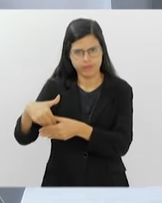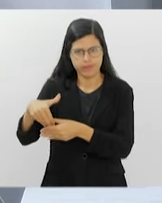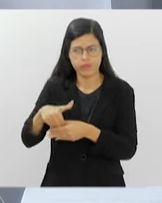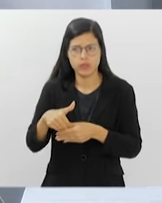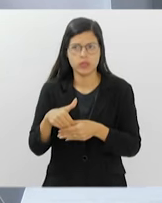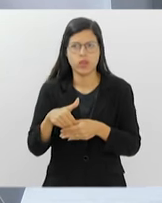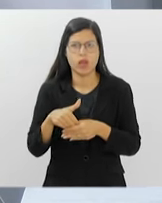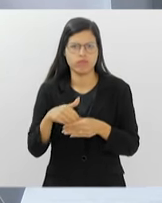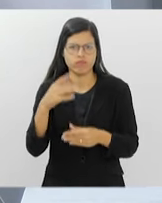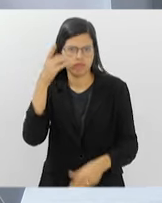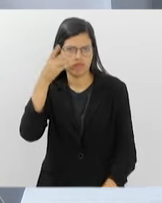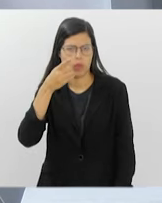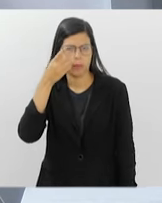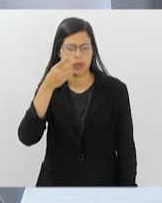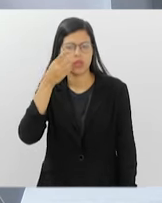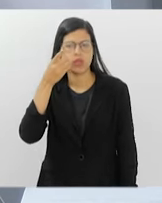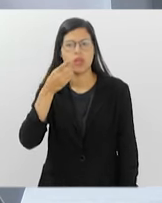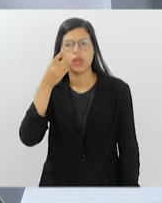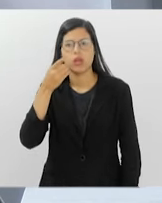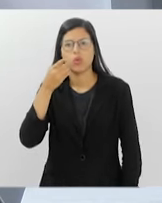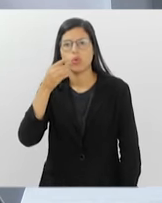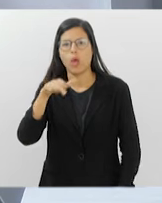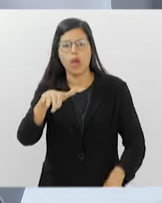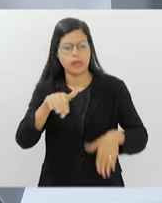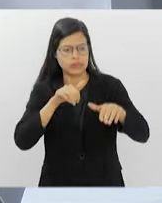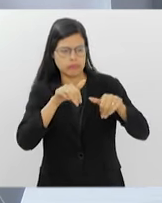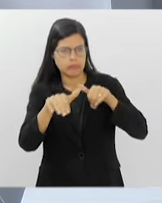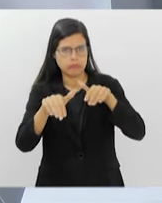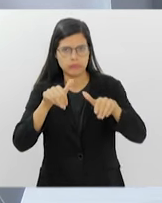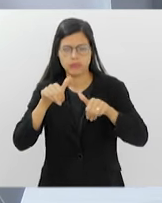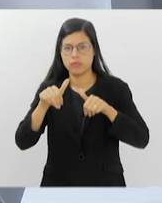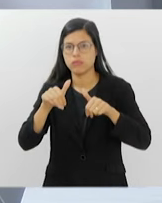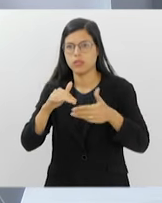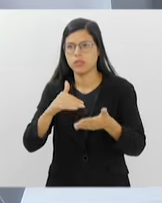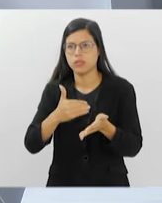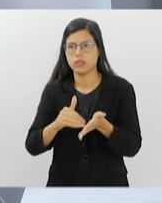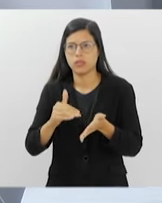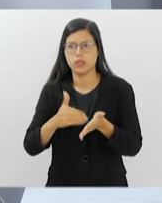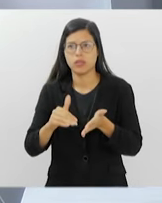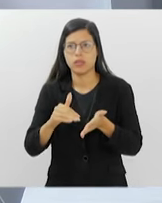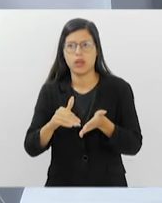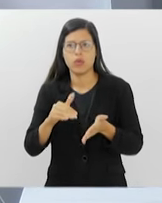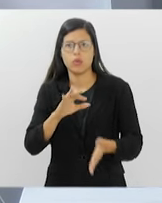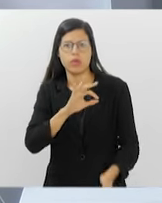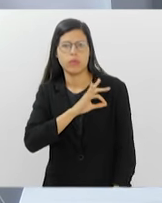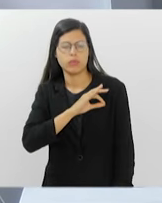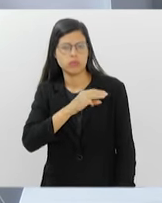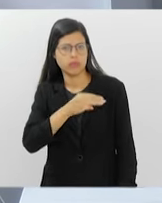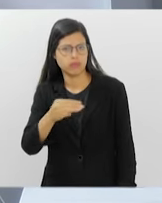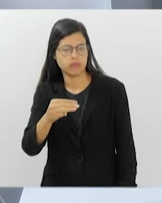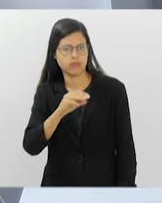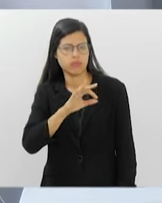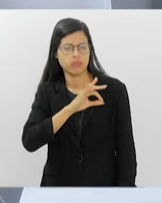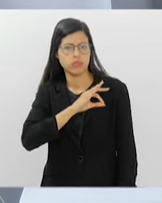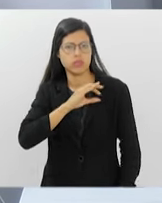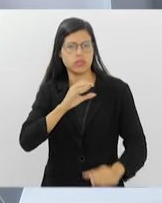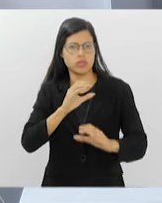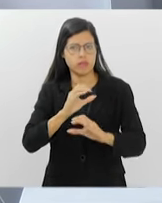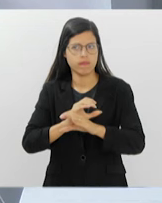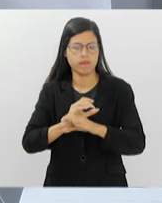os senhores deputados a convocação dos secretários da Polícia Militar da Polícia